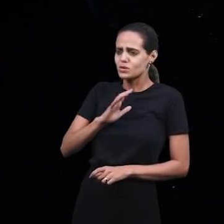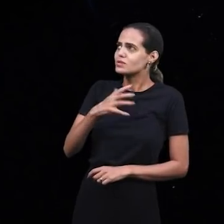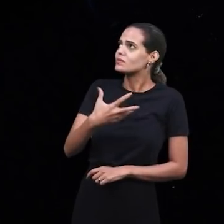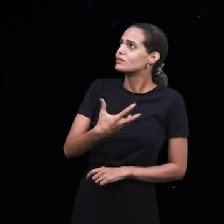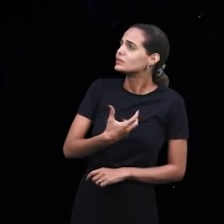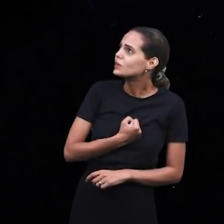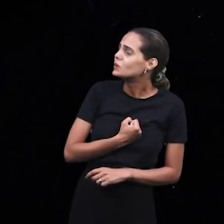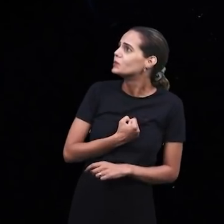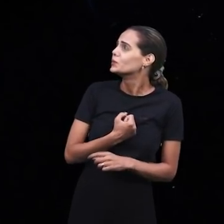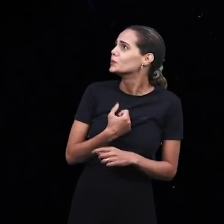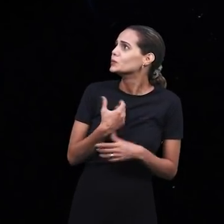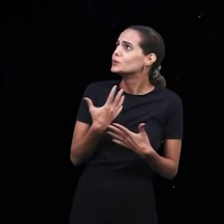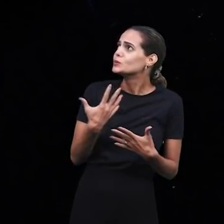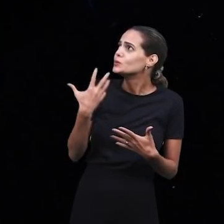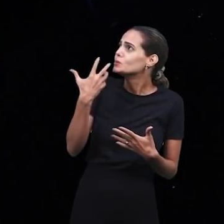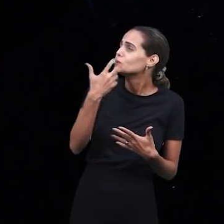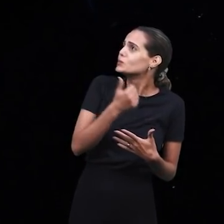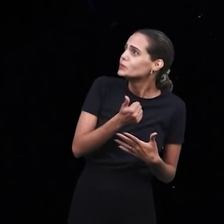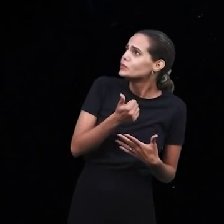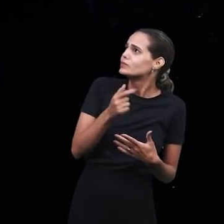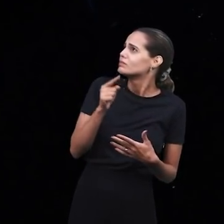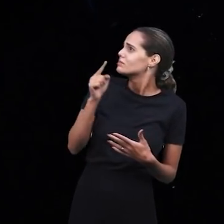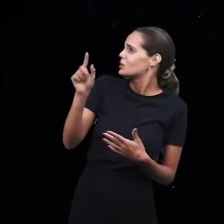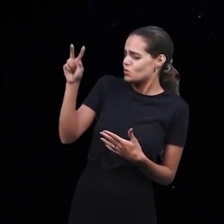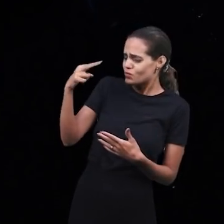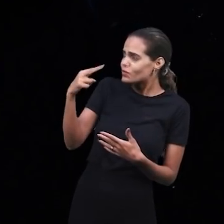Salvador. Não se tira que